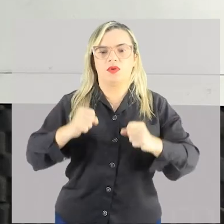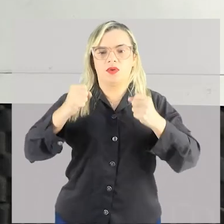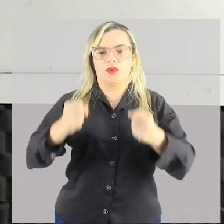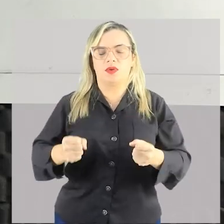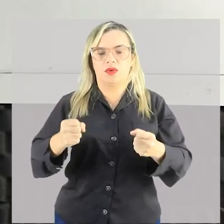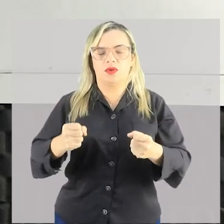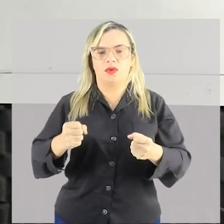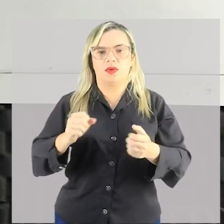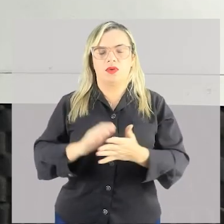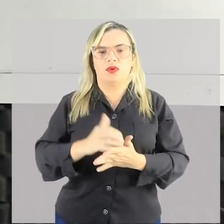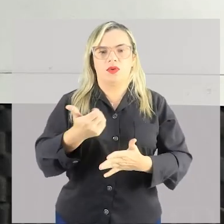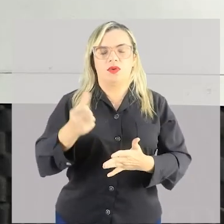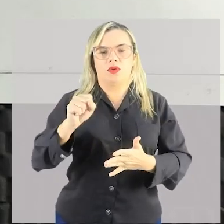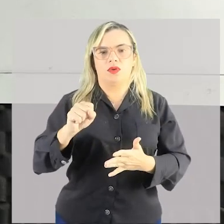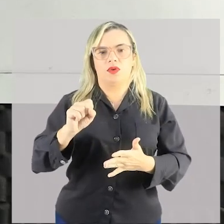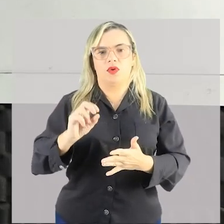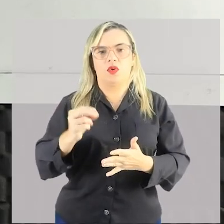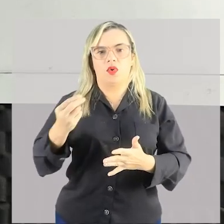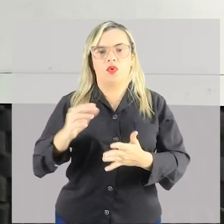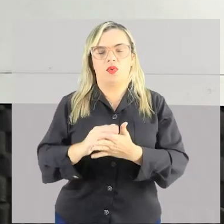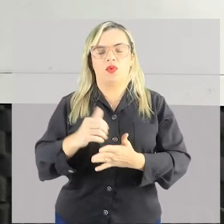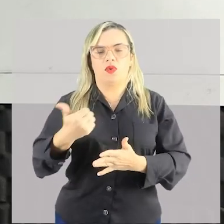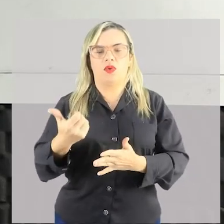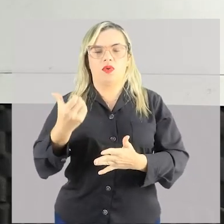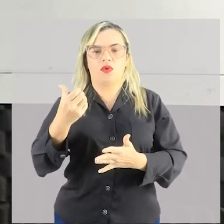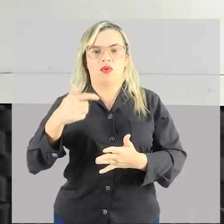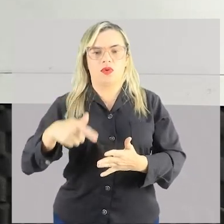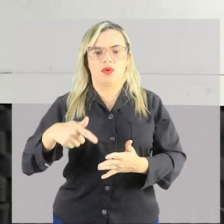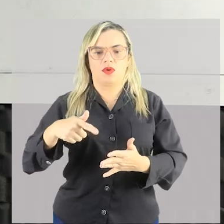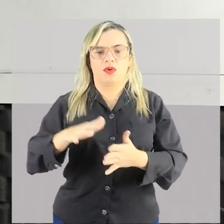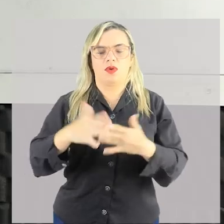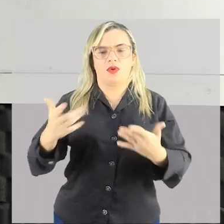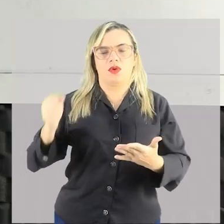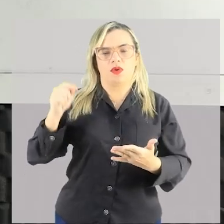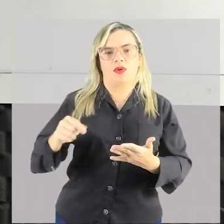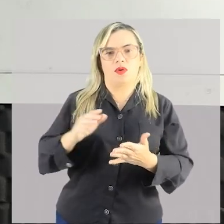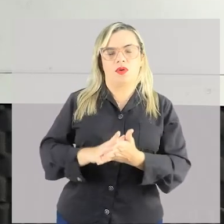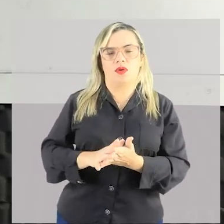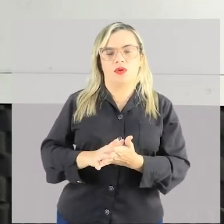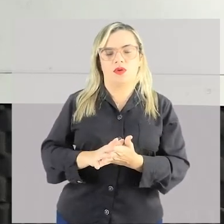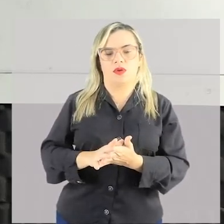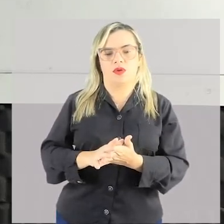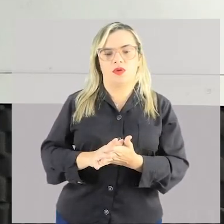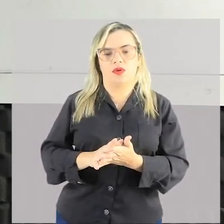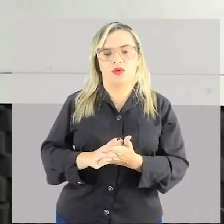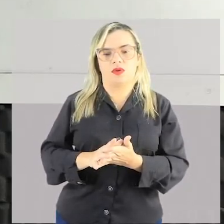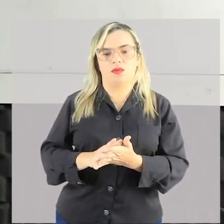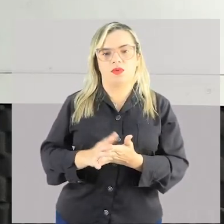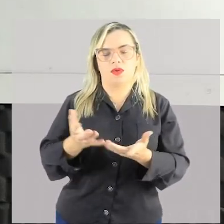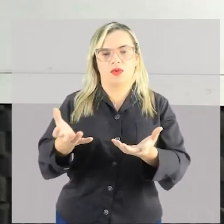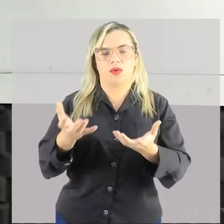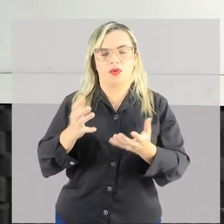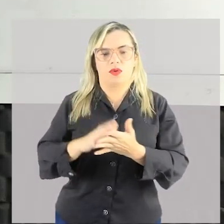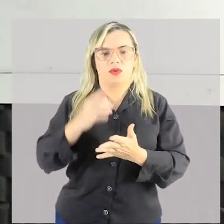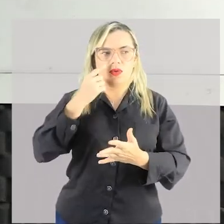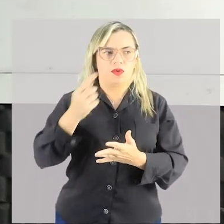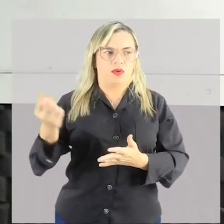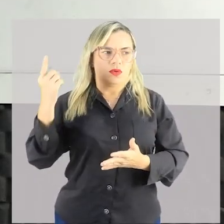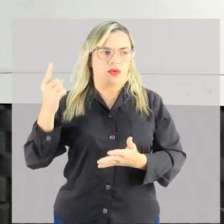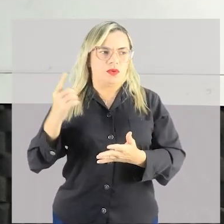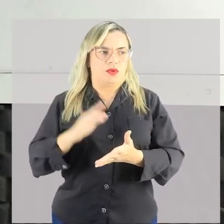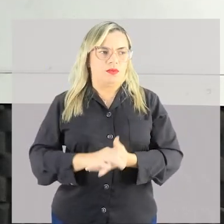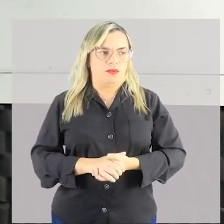dar ou 18 ou 17 então uma chance de dar 18 ó pode ser que dê seis no